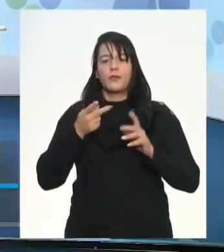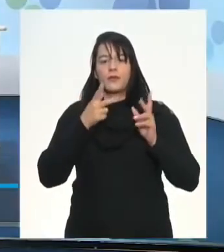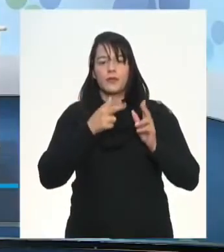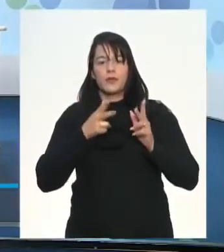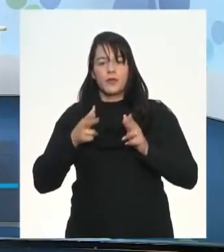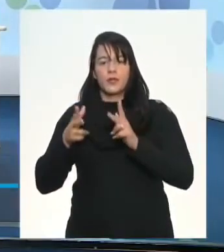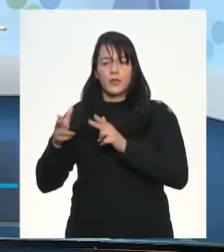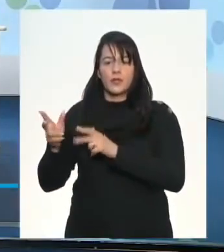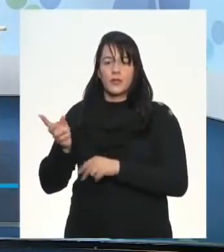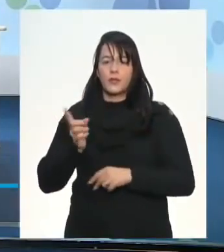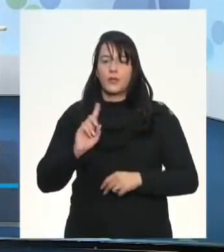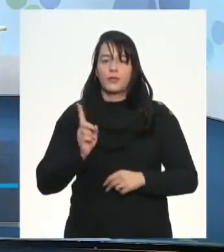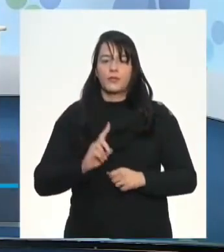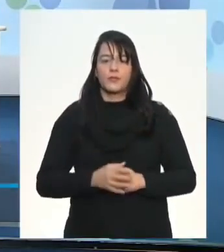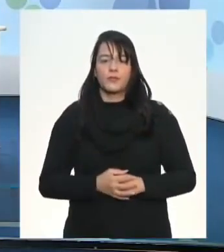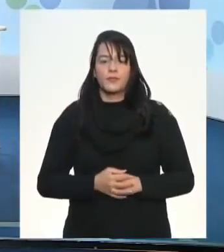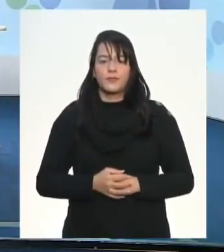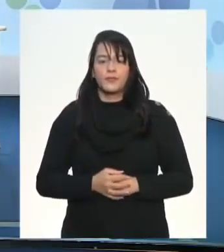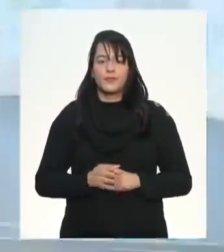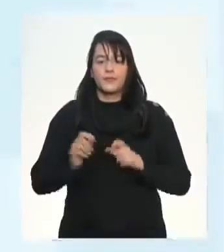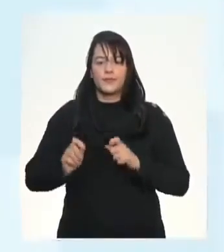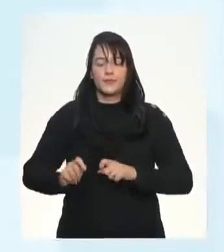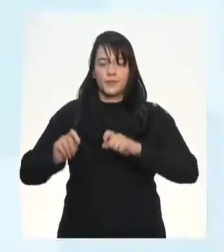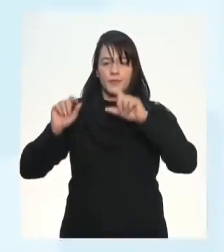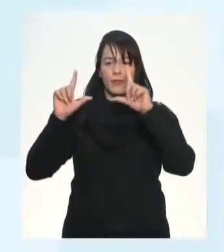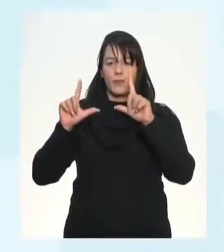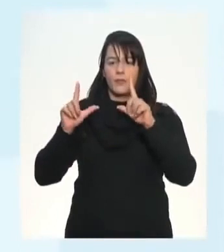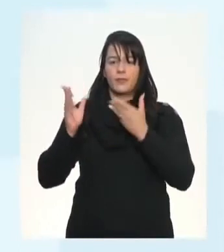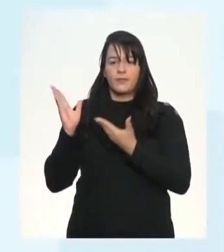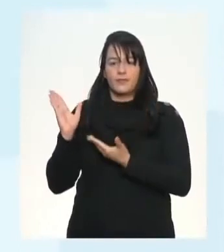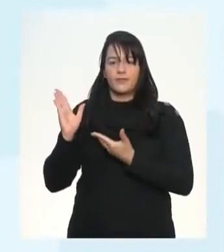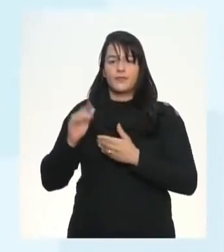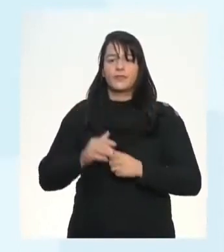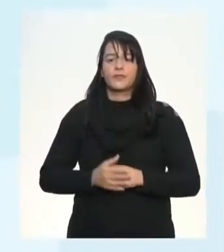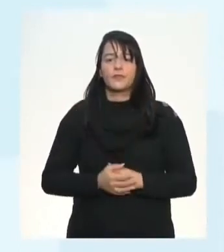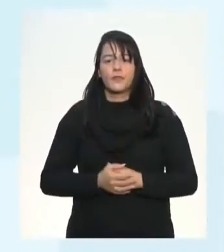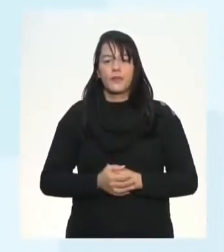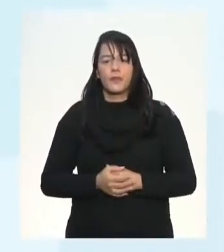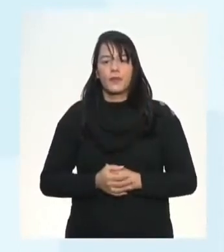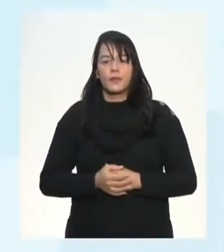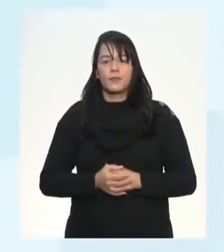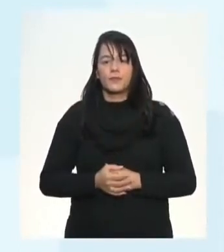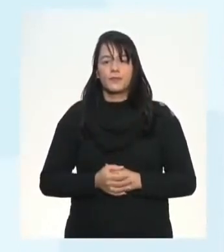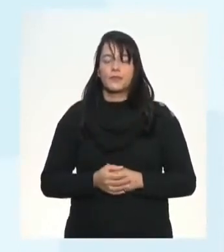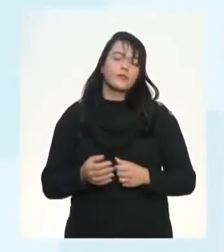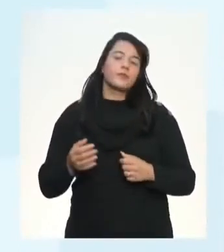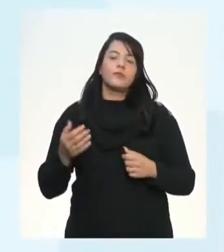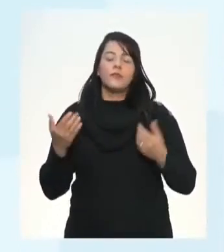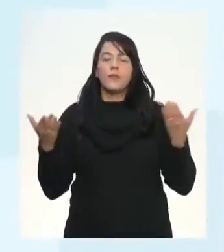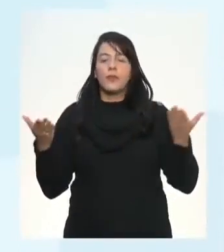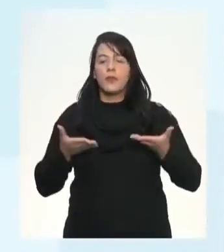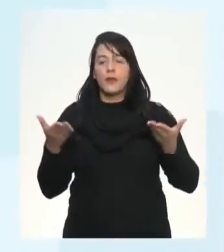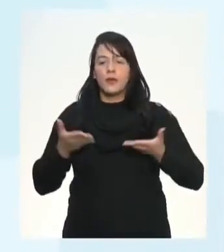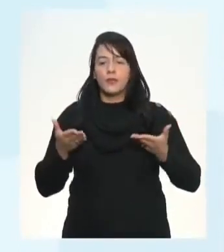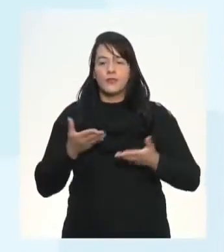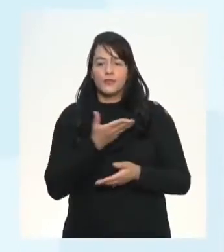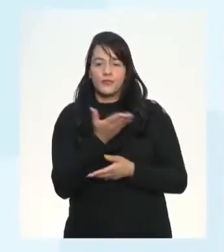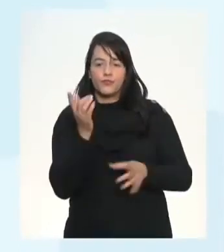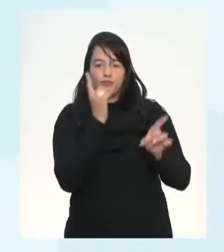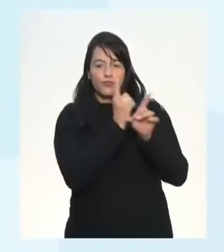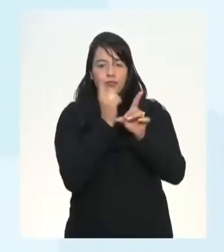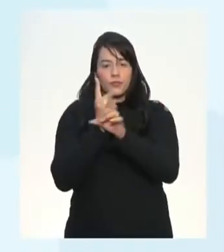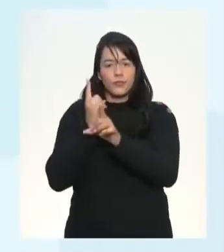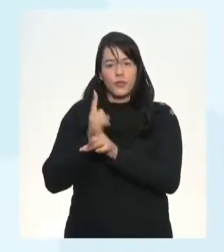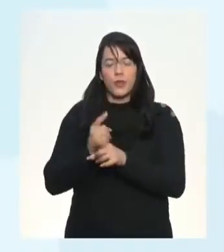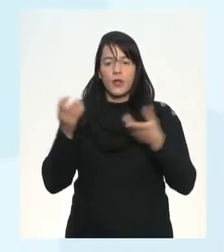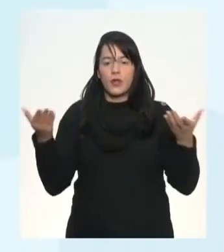né? Pode pôr aí na tela para eles, por favor. Agora que vocês já acharam os pares sinônimos, expliquem